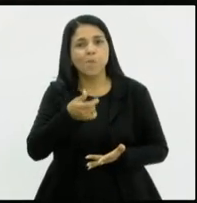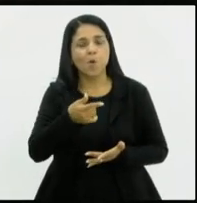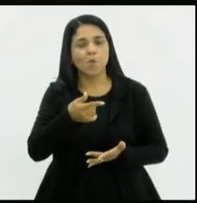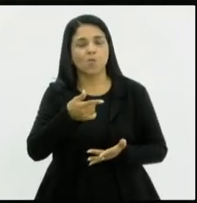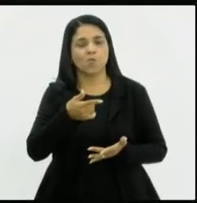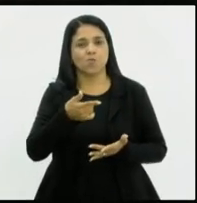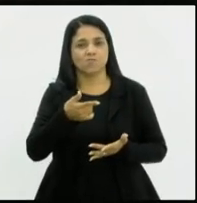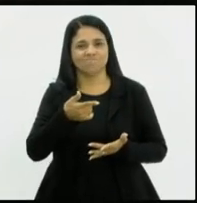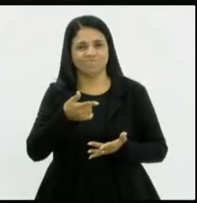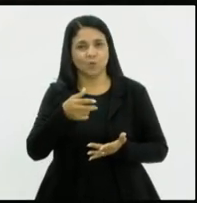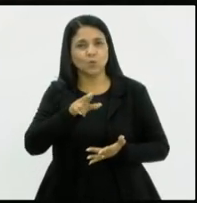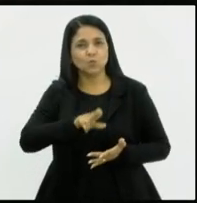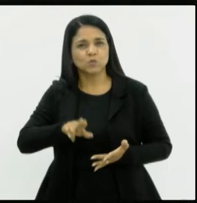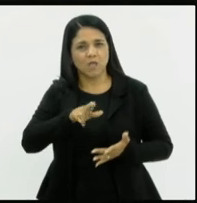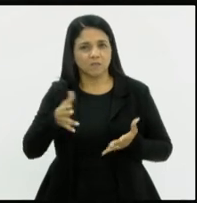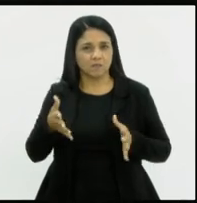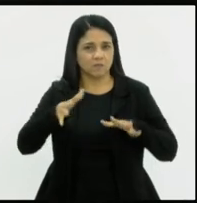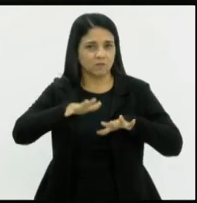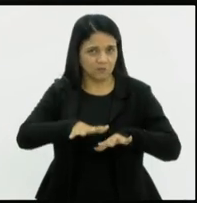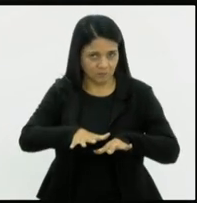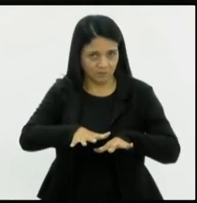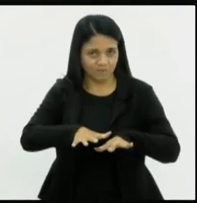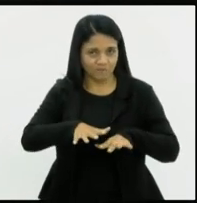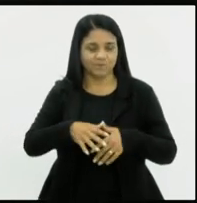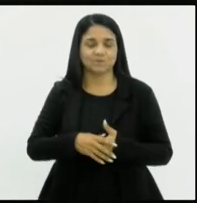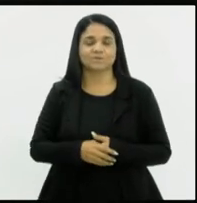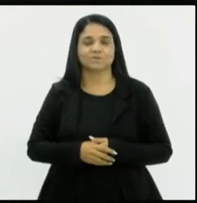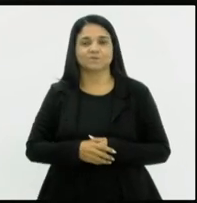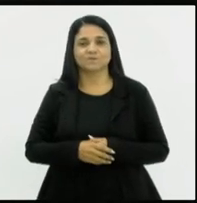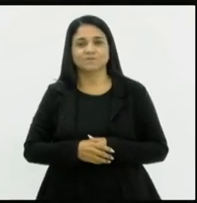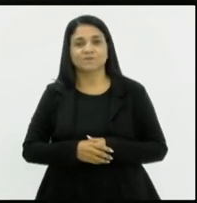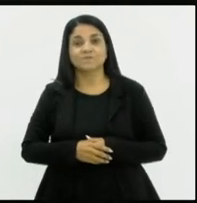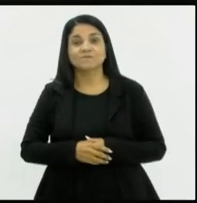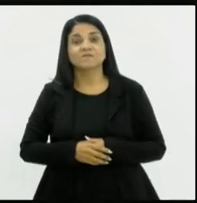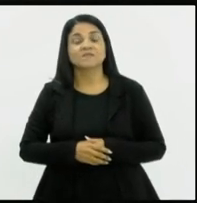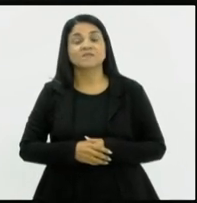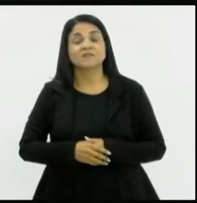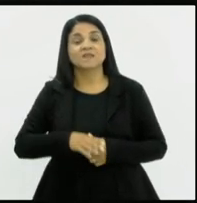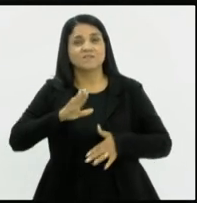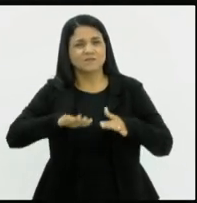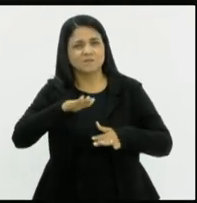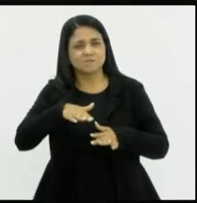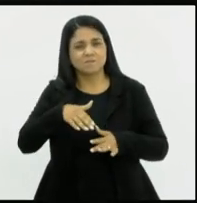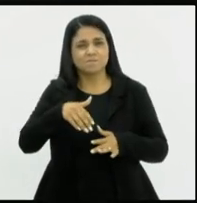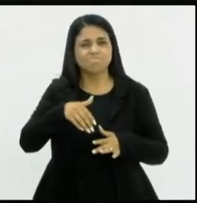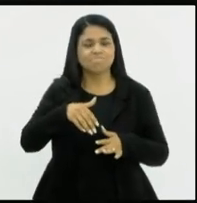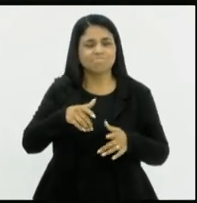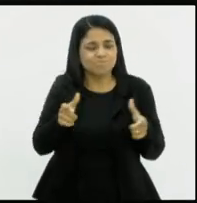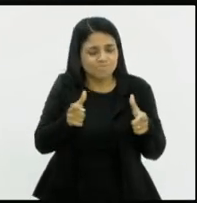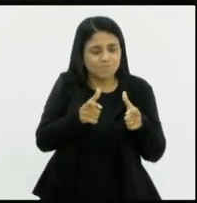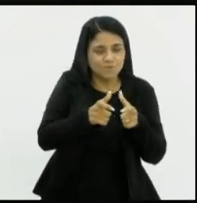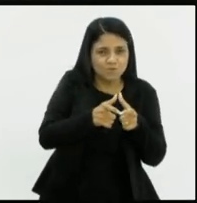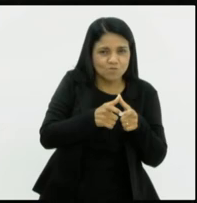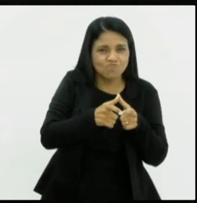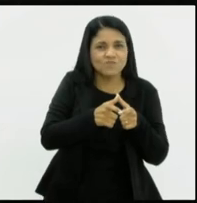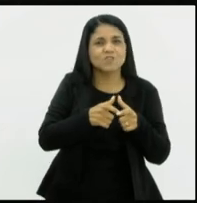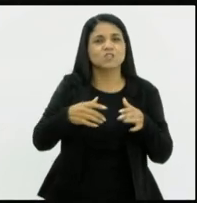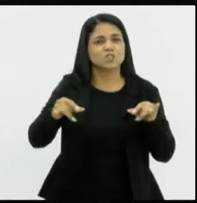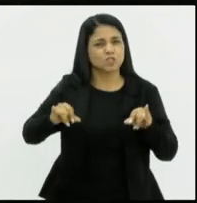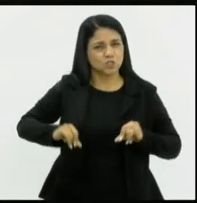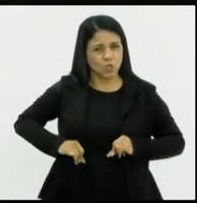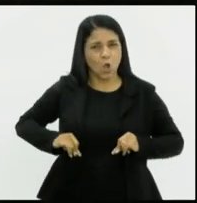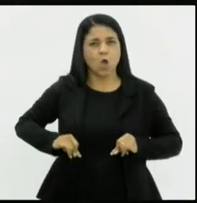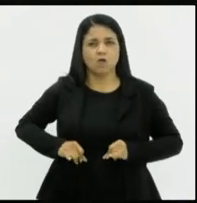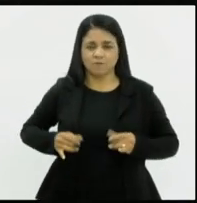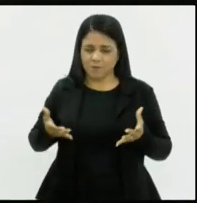é muito pouco colocada em prática. Então, as minorias, muitas vezes, sofrem para ser incluídas. Então,